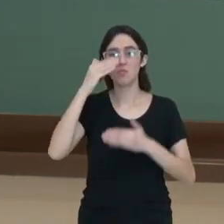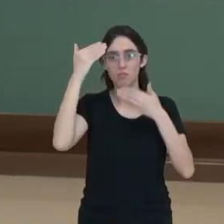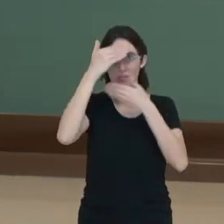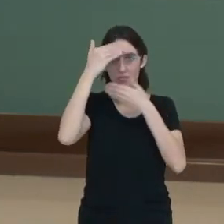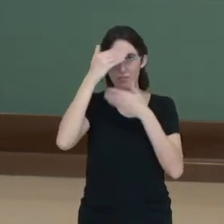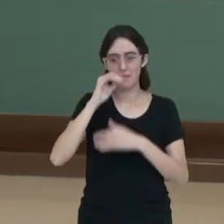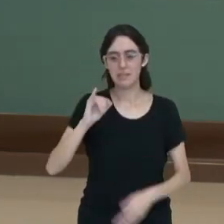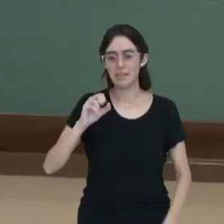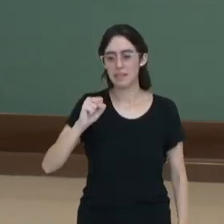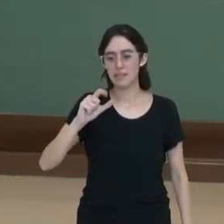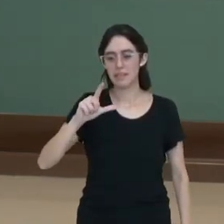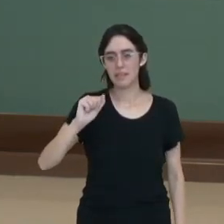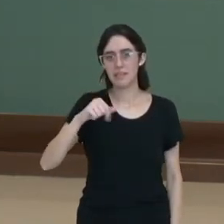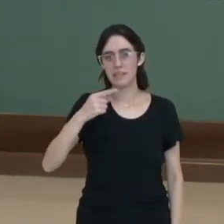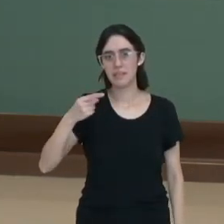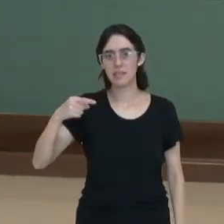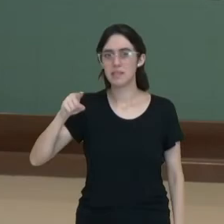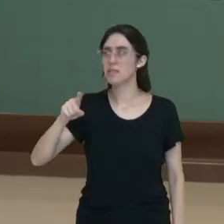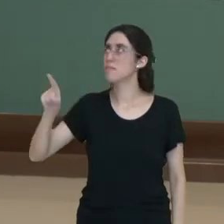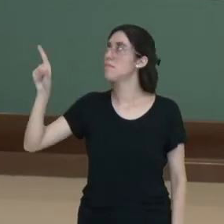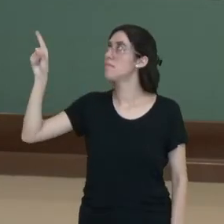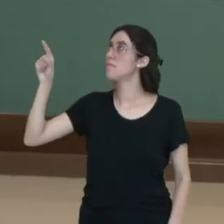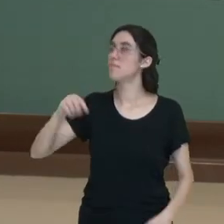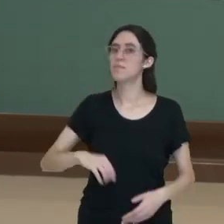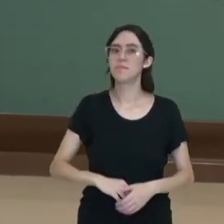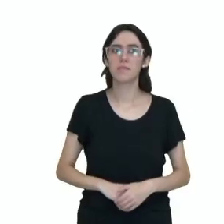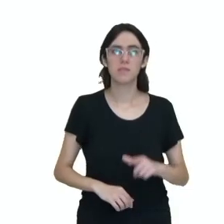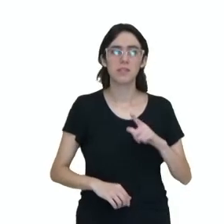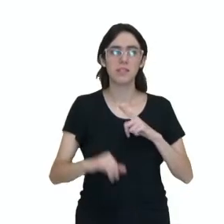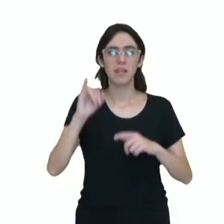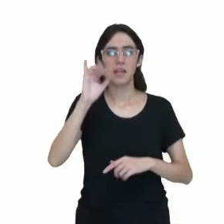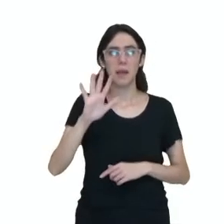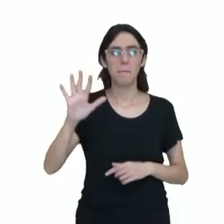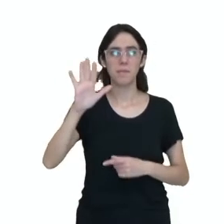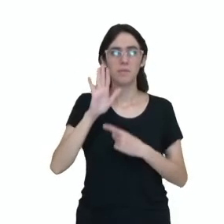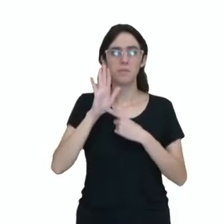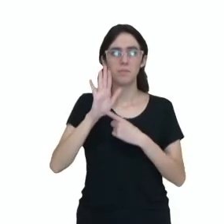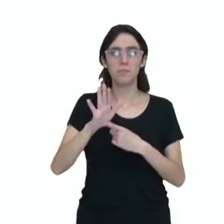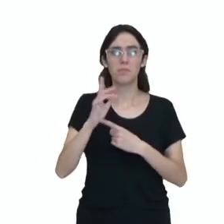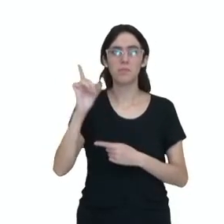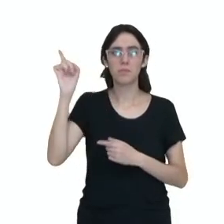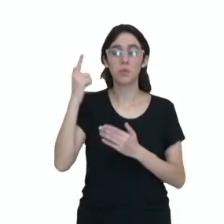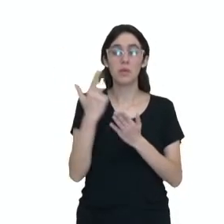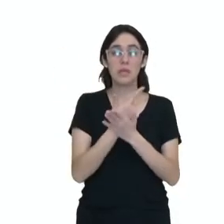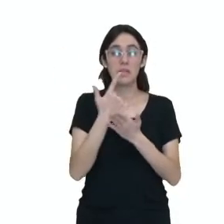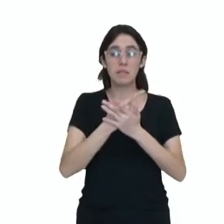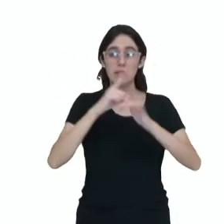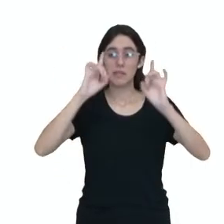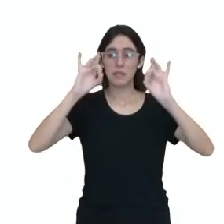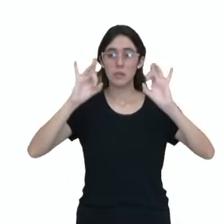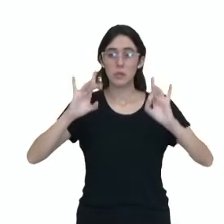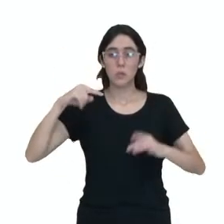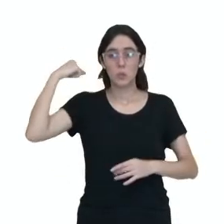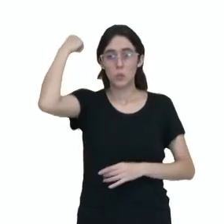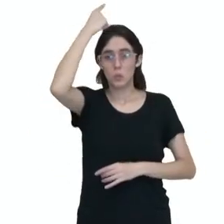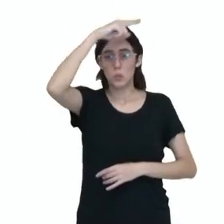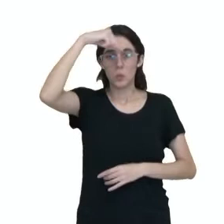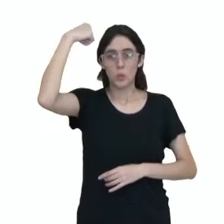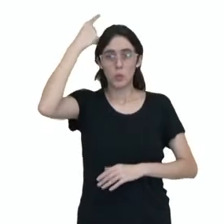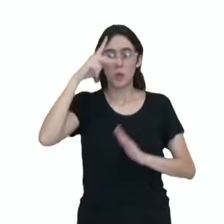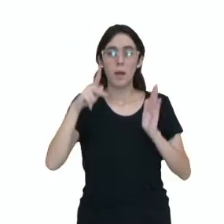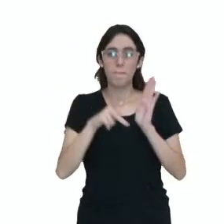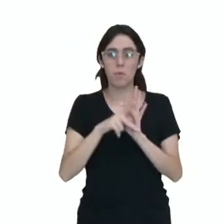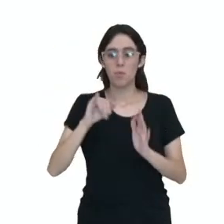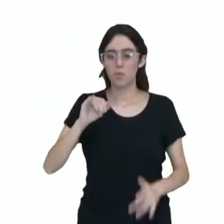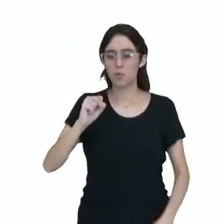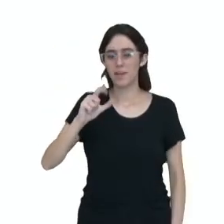o mundo muçulmano. E nós temos aqui uma imagem, inclusive, do livro sagrado do islamismo, o